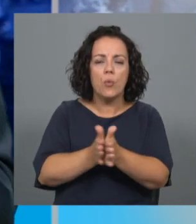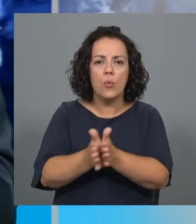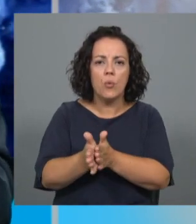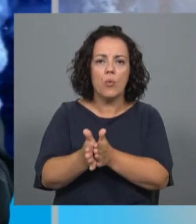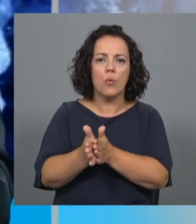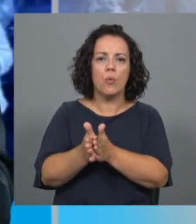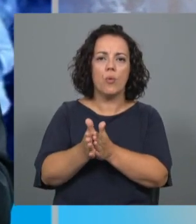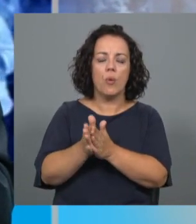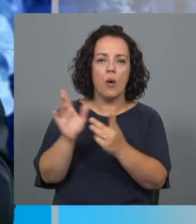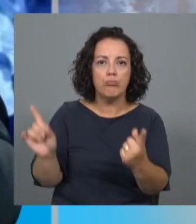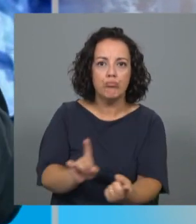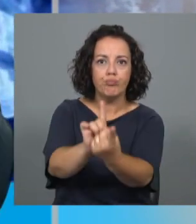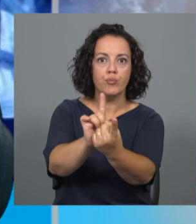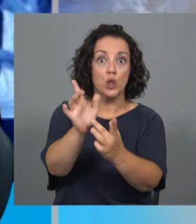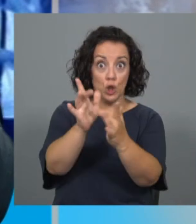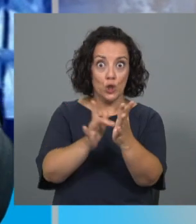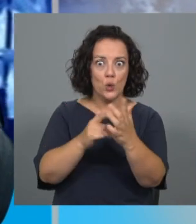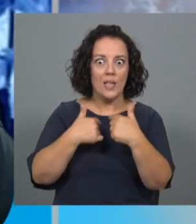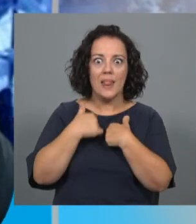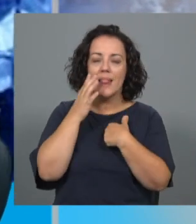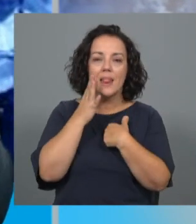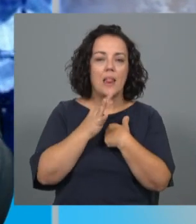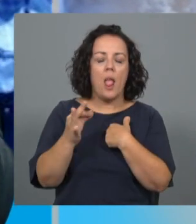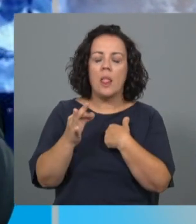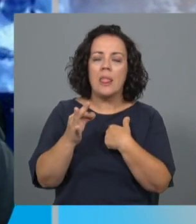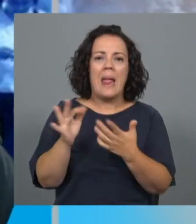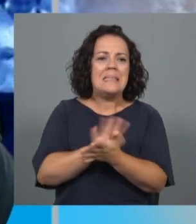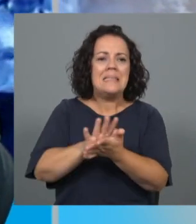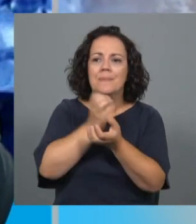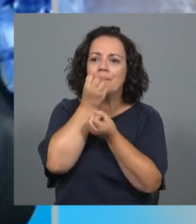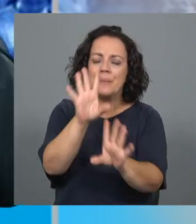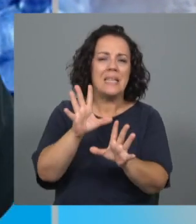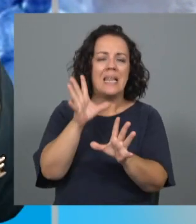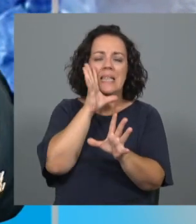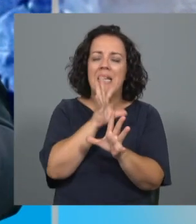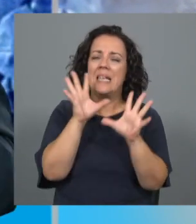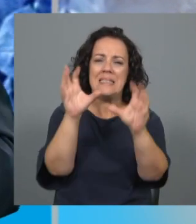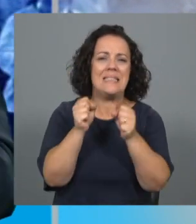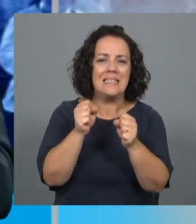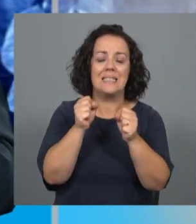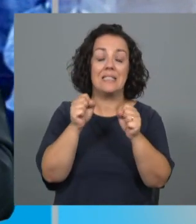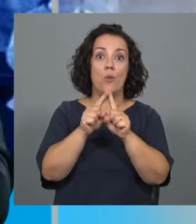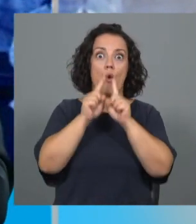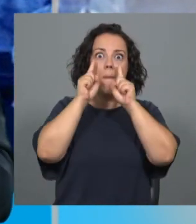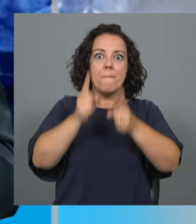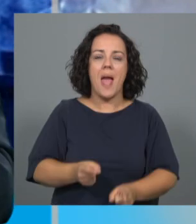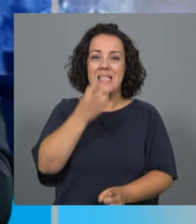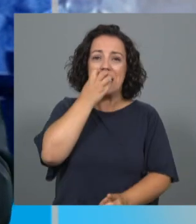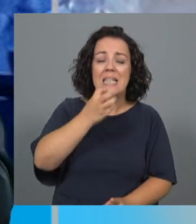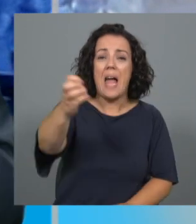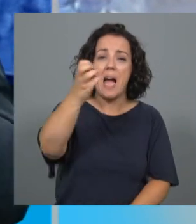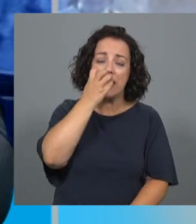de encontrar Jesus, ele tenta agarrá-la com as duas mãos. E então começa a